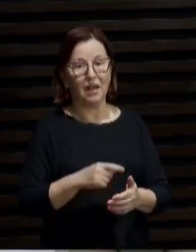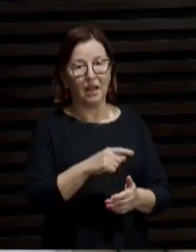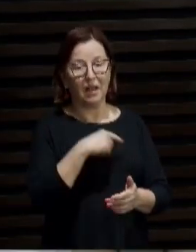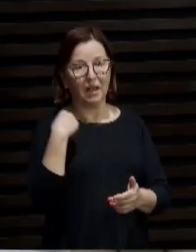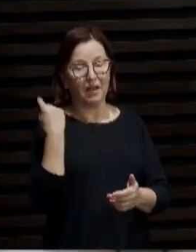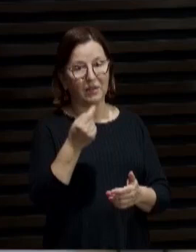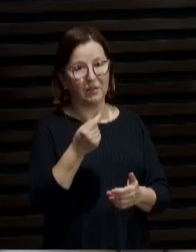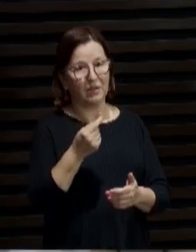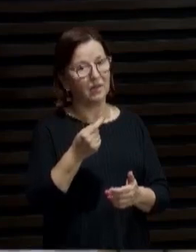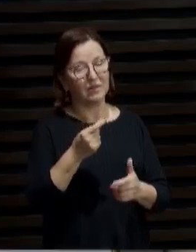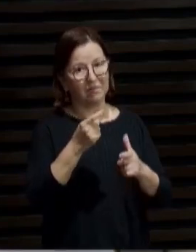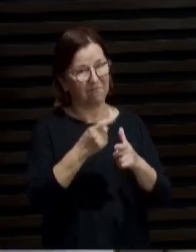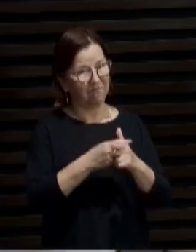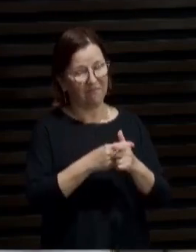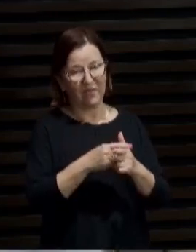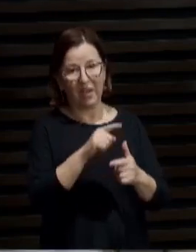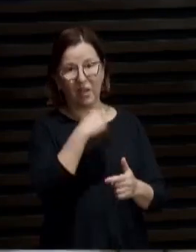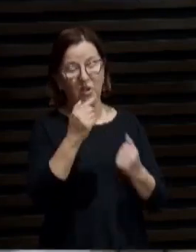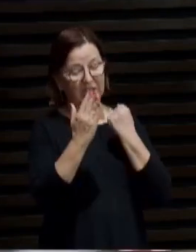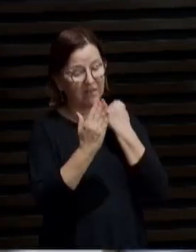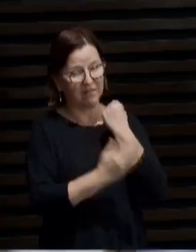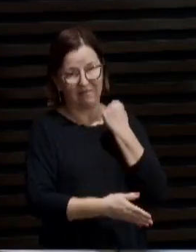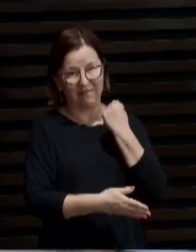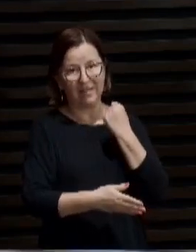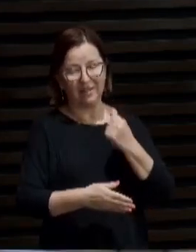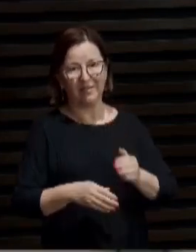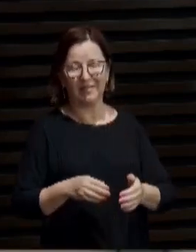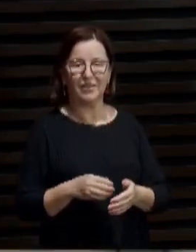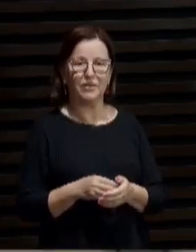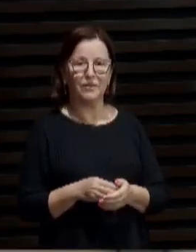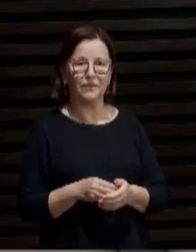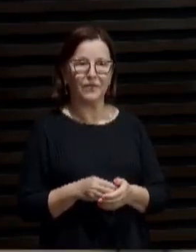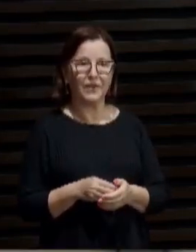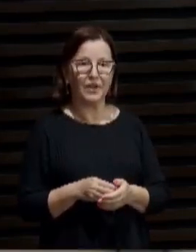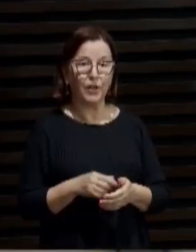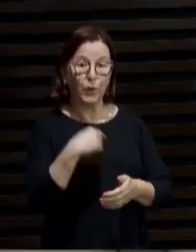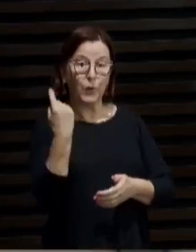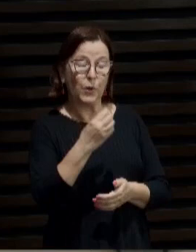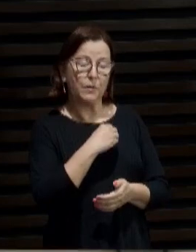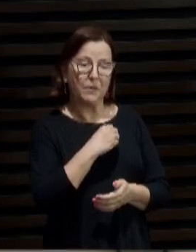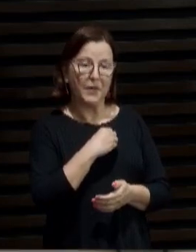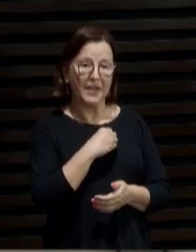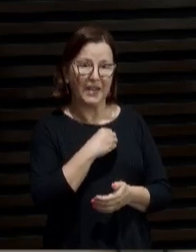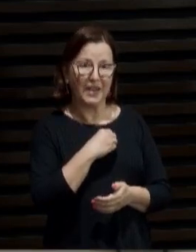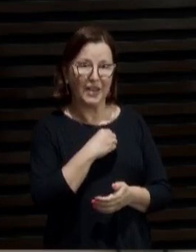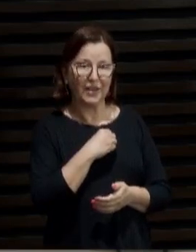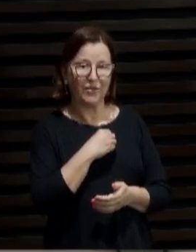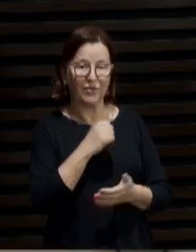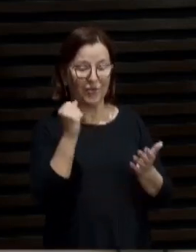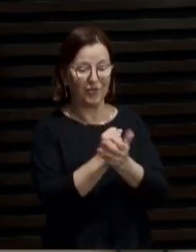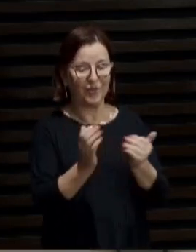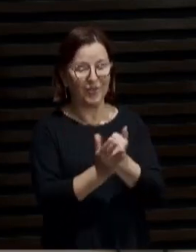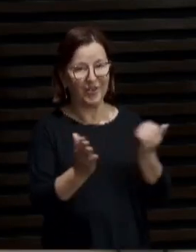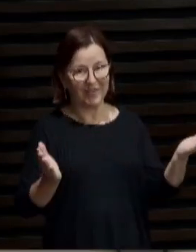era contrário. Ele risca a cédula e é crucificado juntamente com Cristo naquela cruz. E na sua ressurreição, isso é uma parte